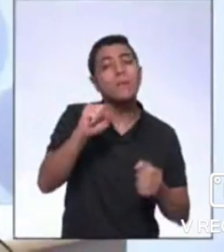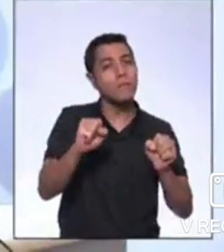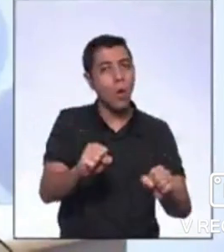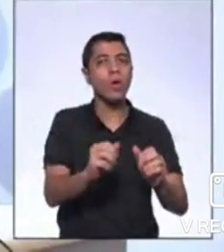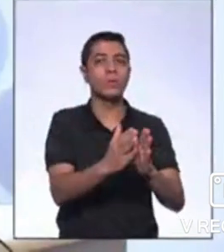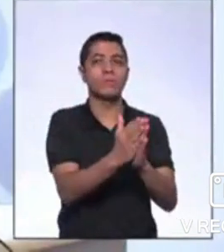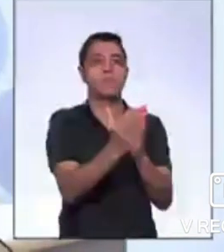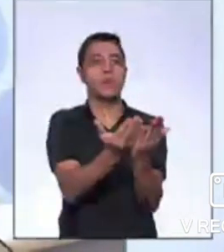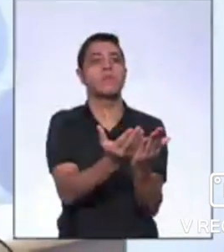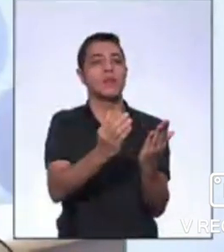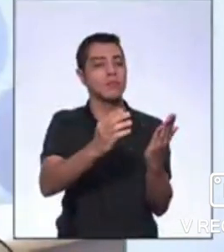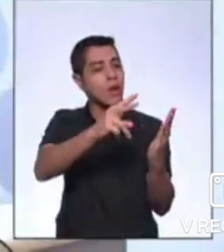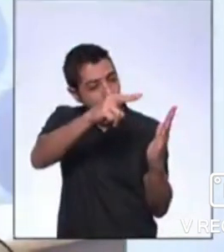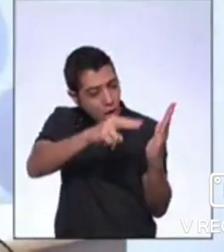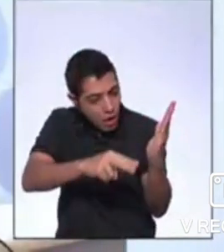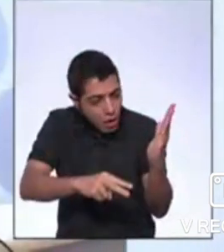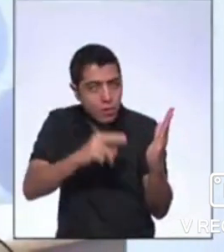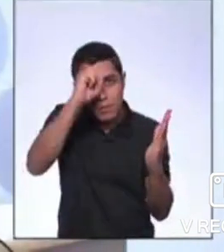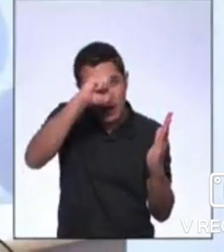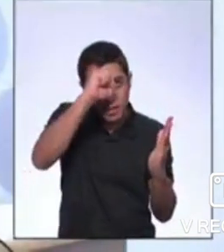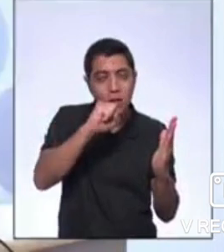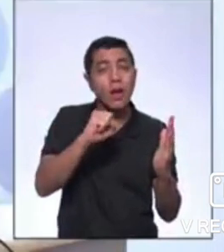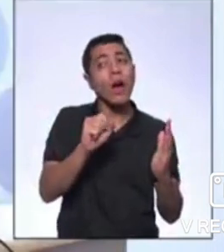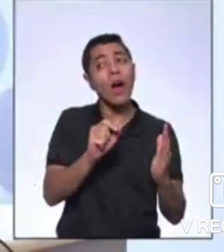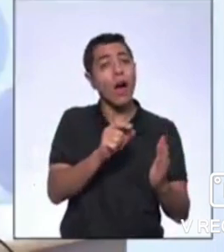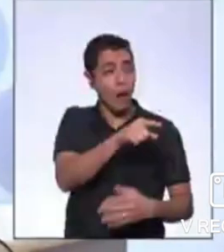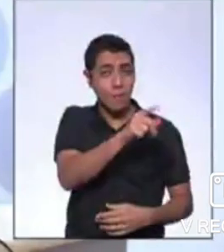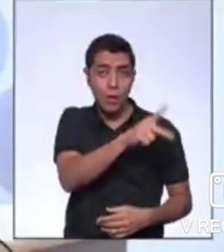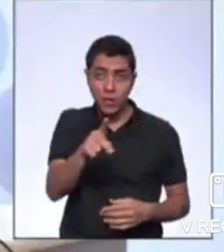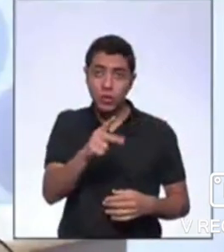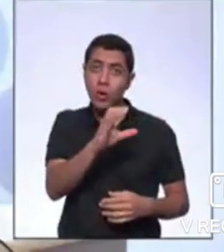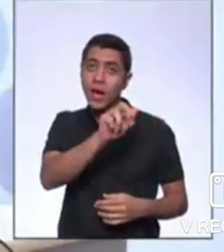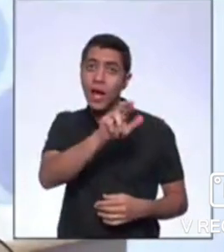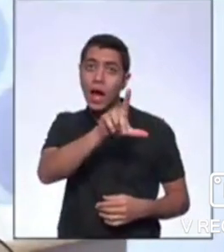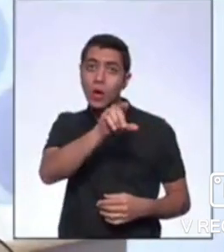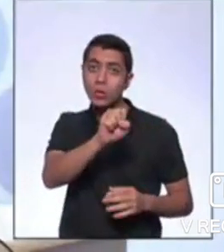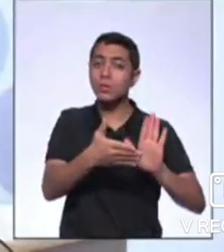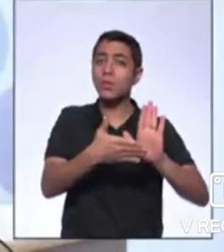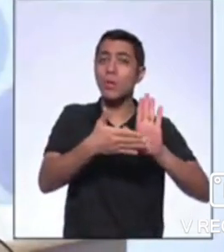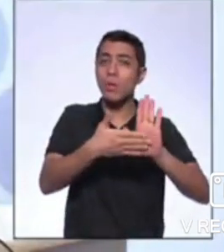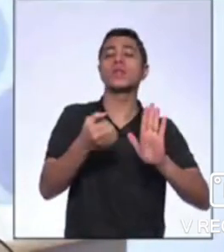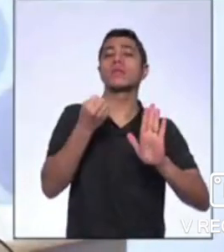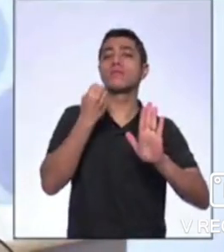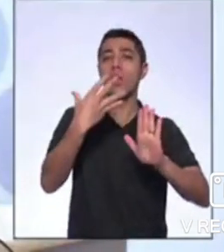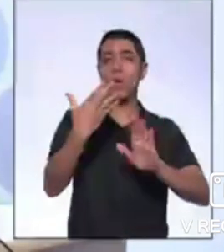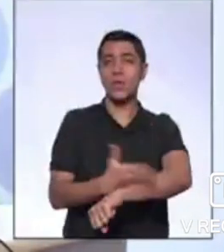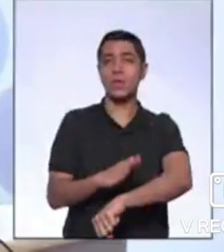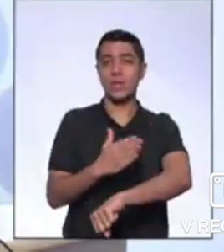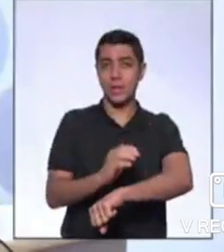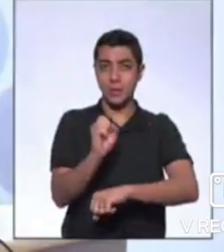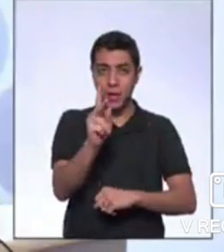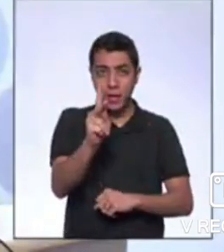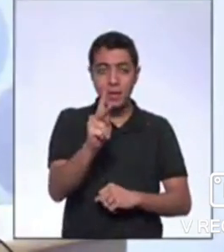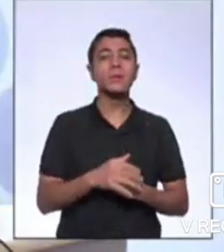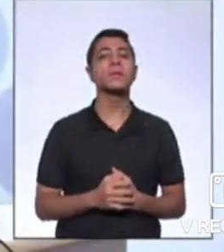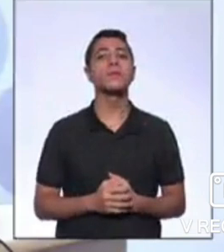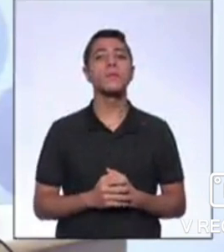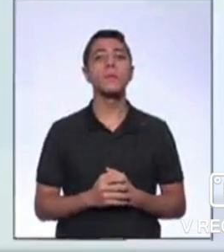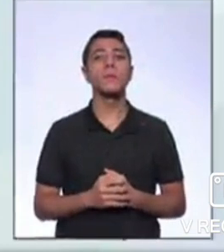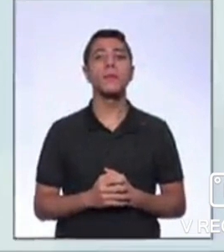mais fidedigna, é bem interessante esse exercício que o professor Carlos propôs para a gente. Então, olha só,